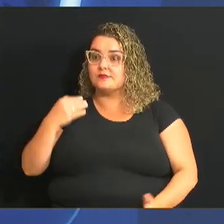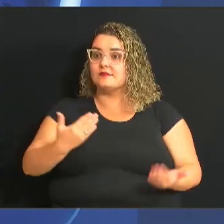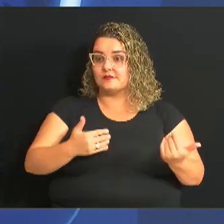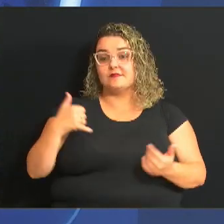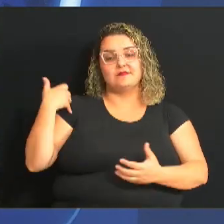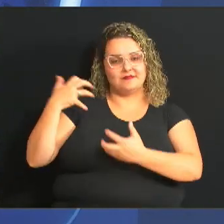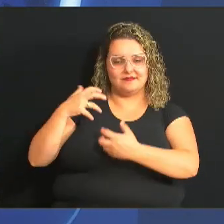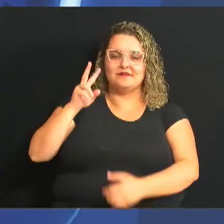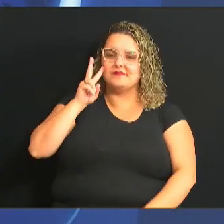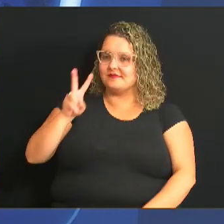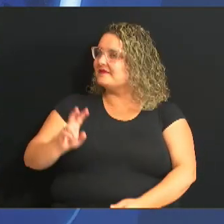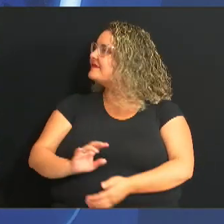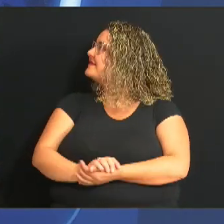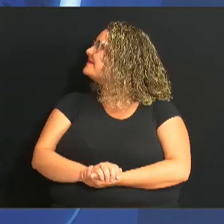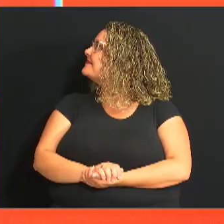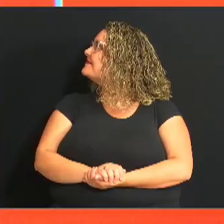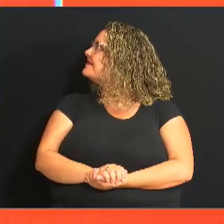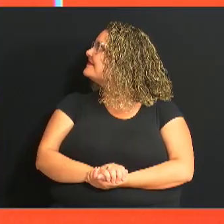Confira.